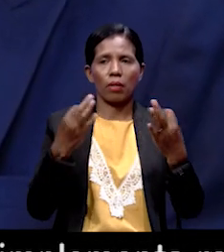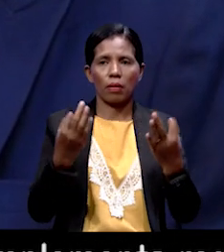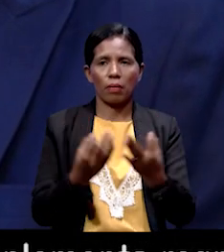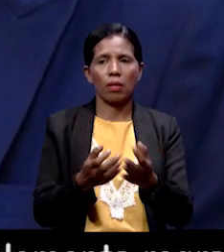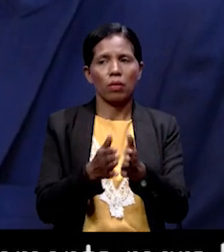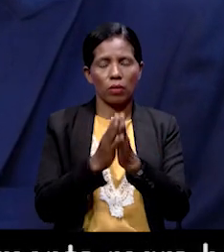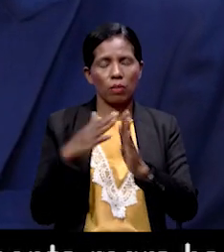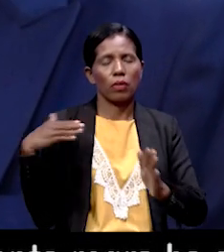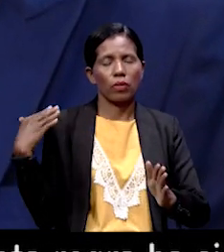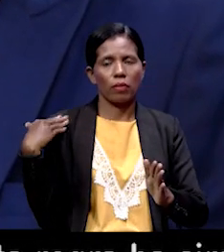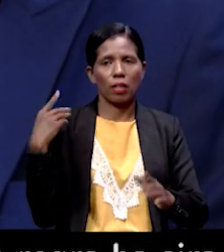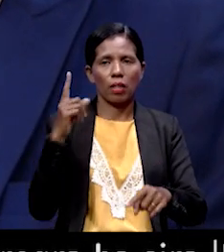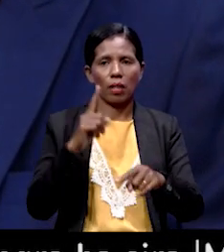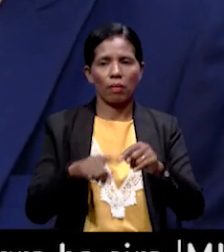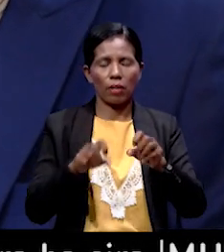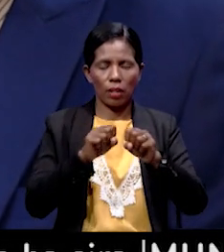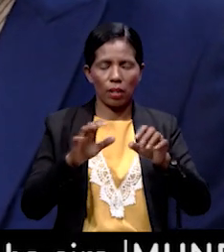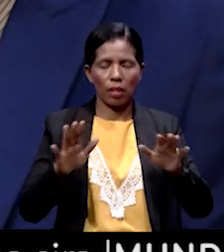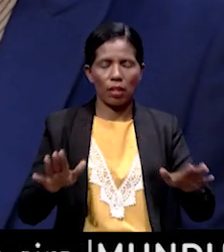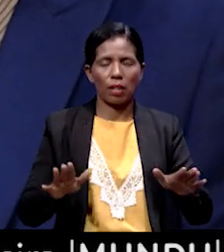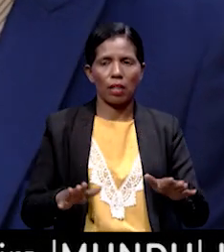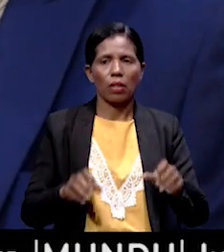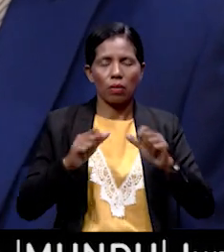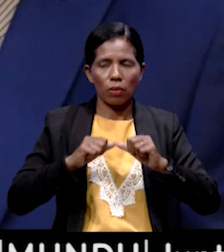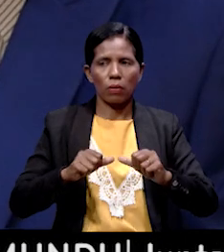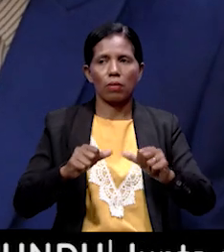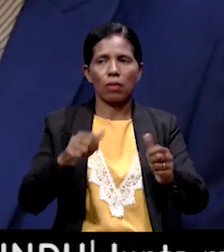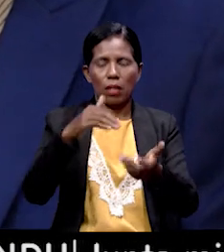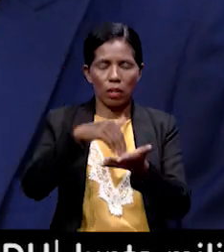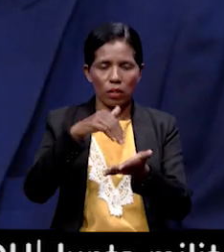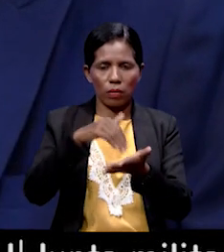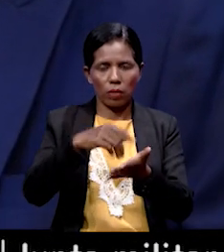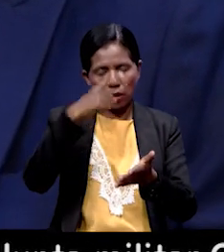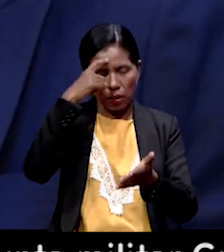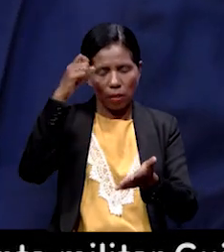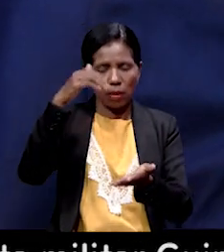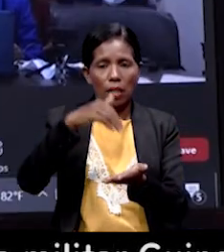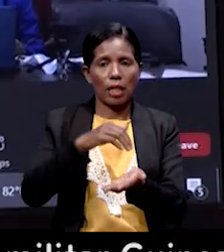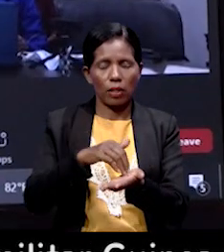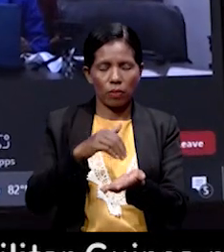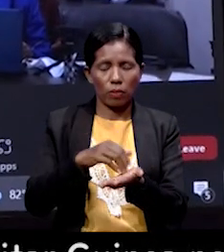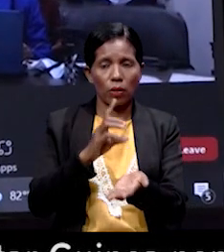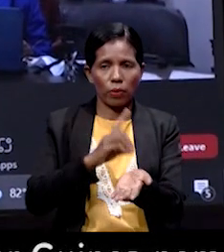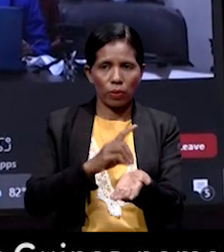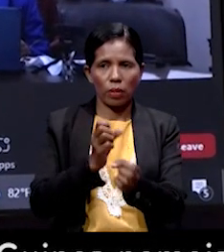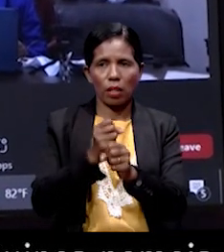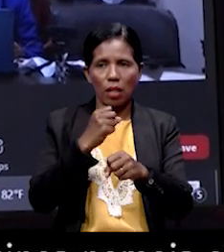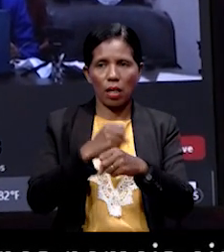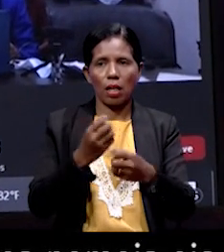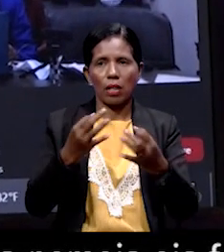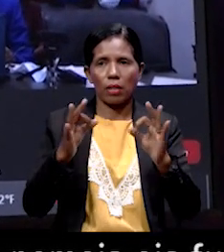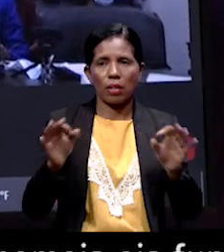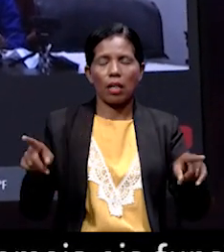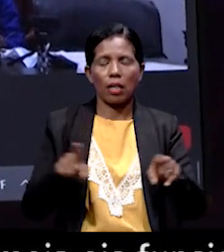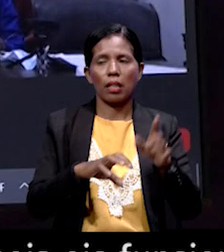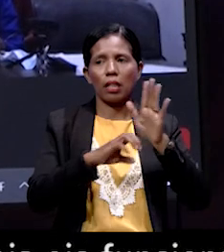ba joven sira atula bele la kon vontade hodi continua estudo. Tamba estudo doutoramento ne bene finaliza hanesan